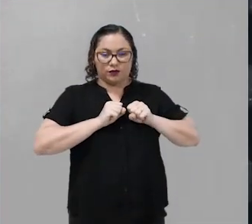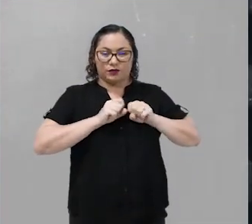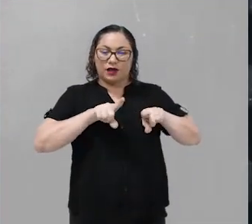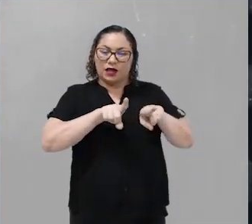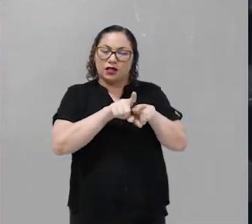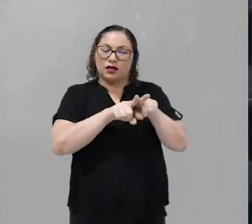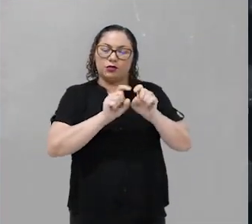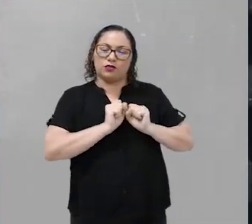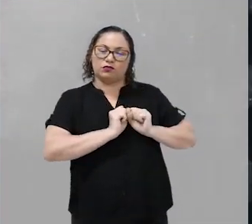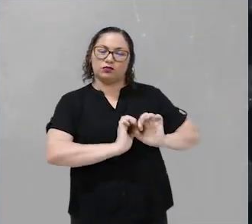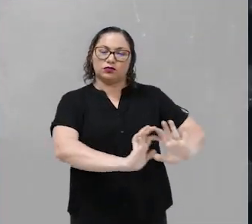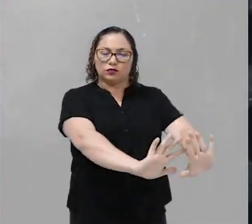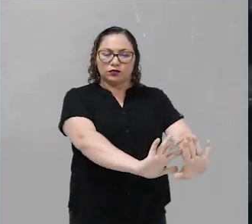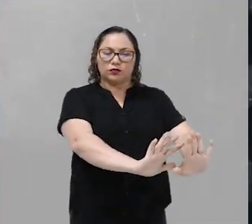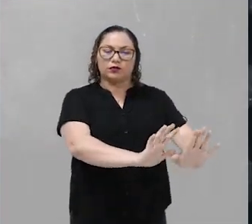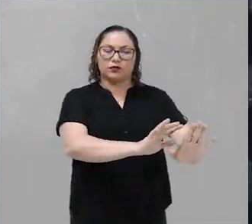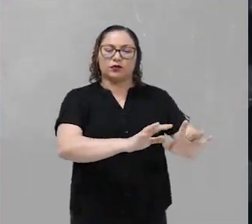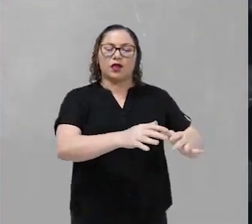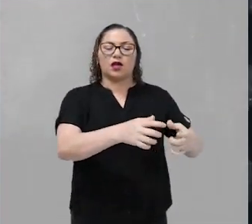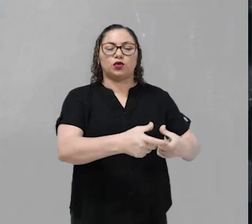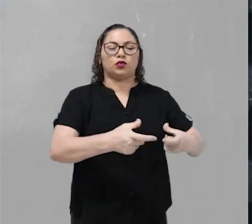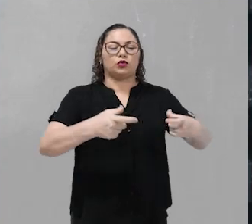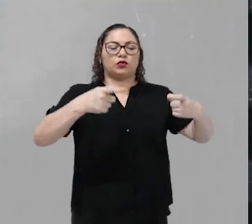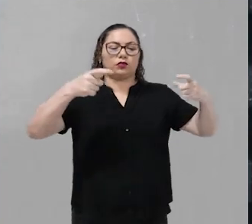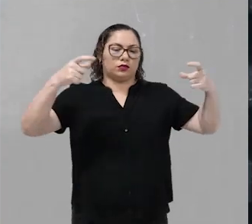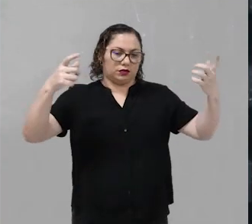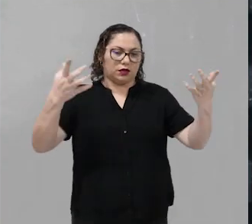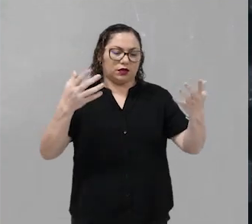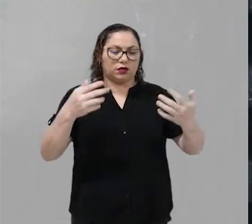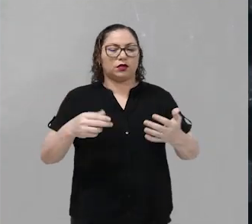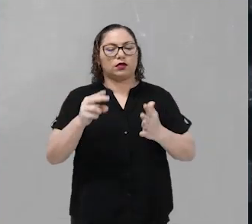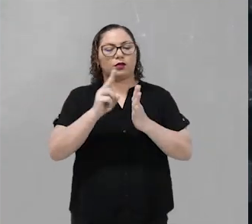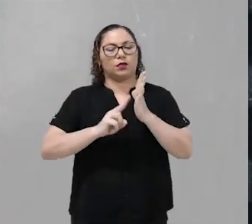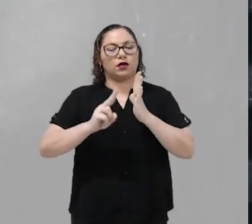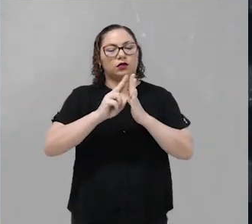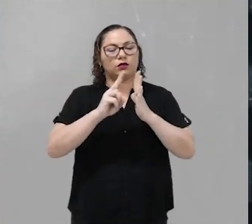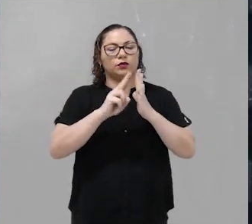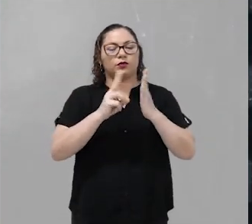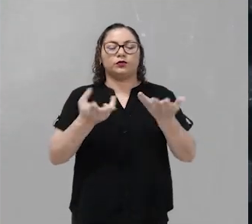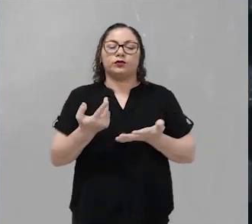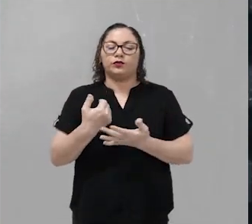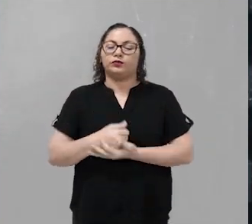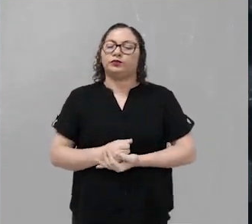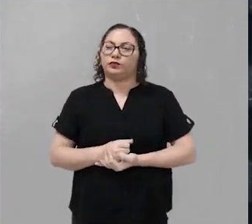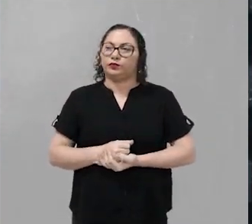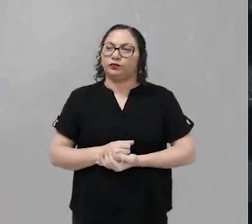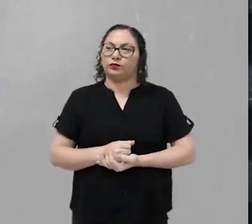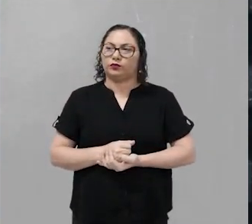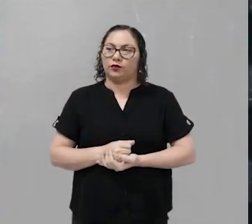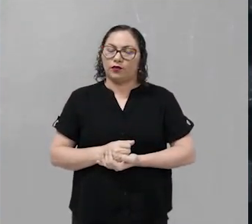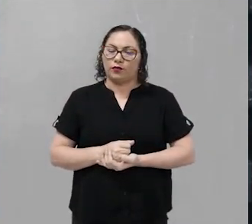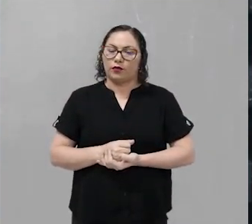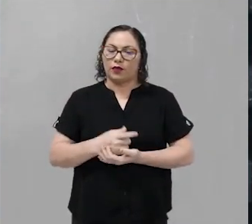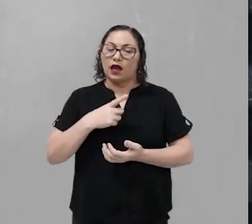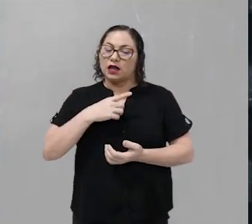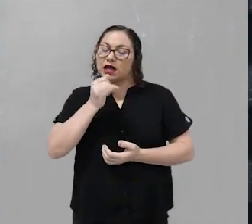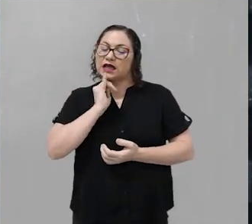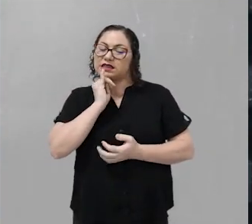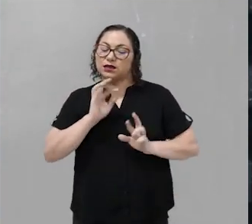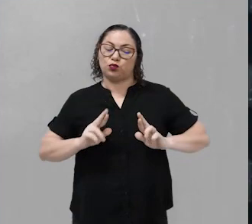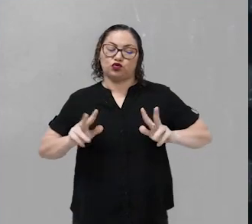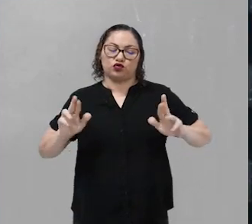também fatores repulsivos do crescimento urbano, do crescimento das cidades. Citamos exemplos